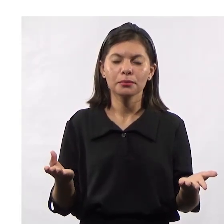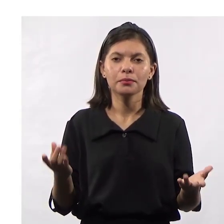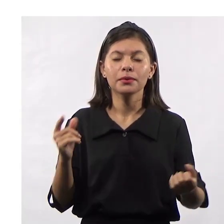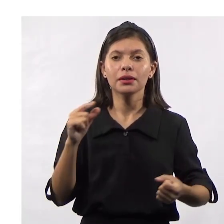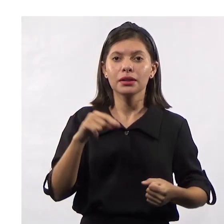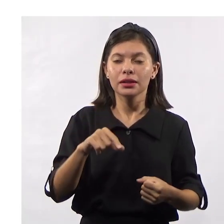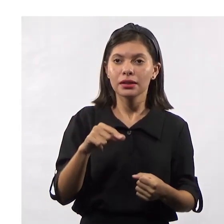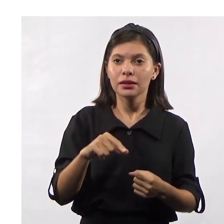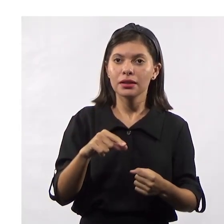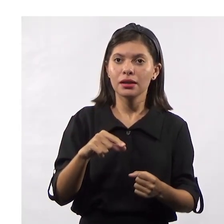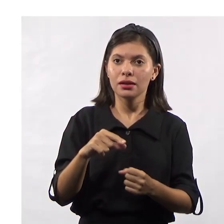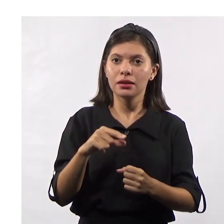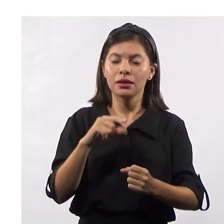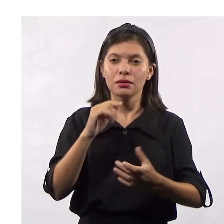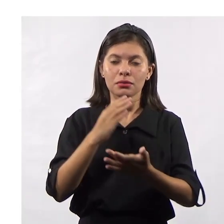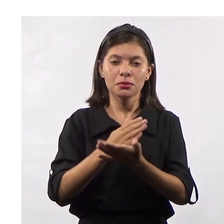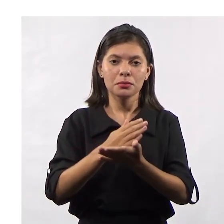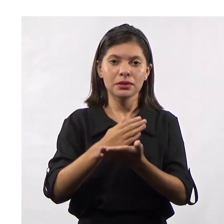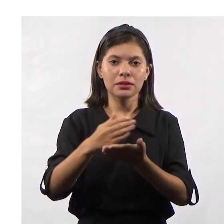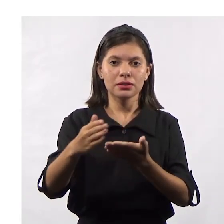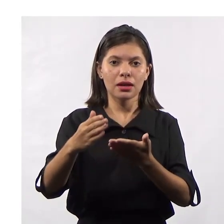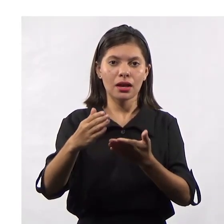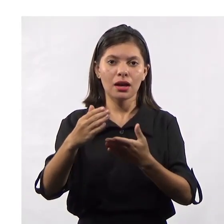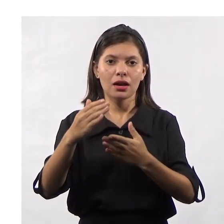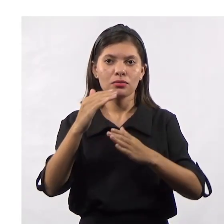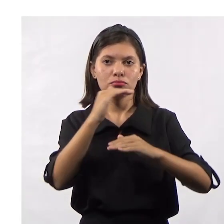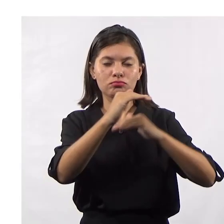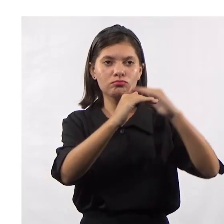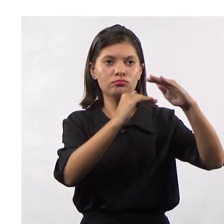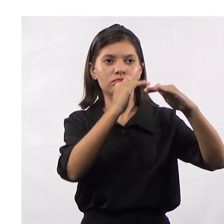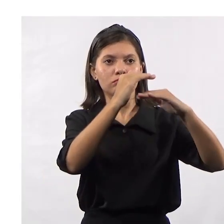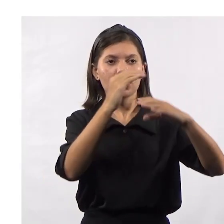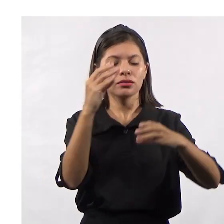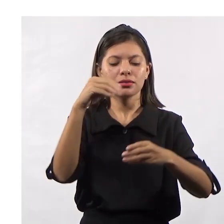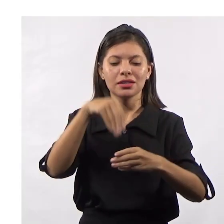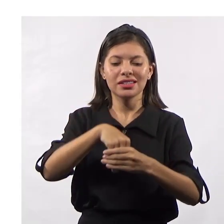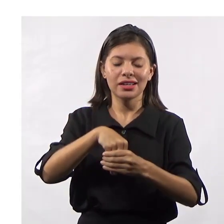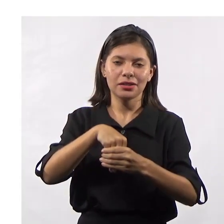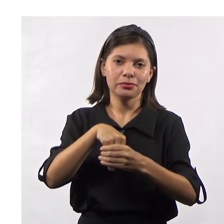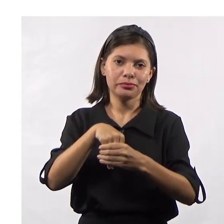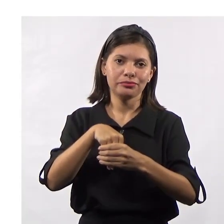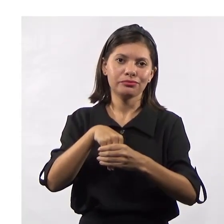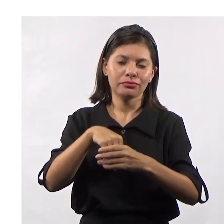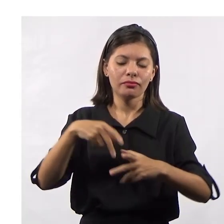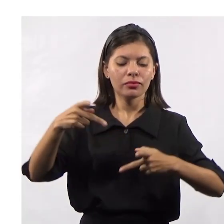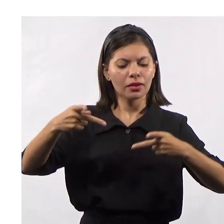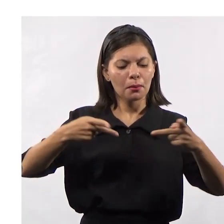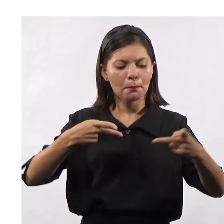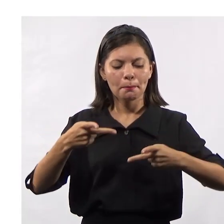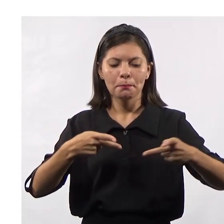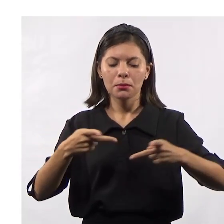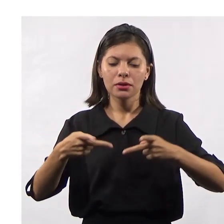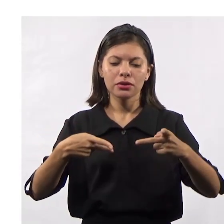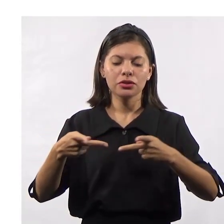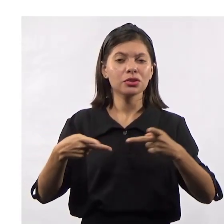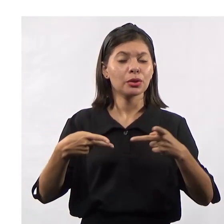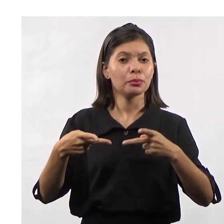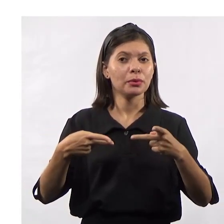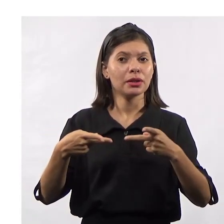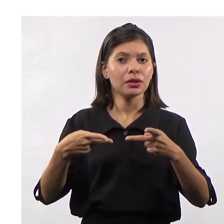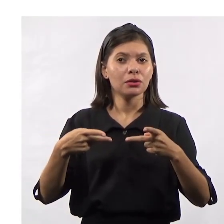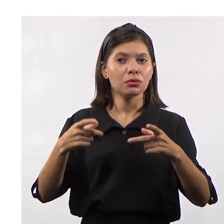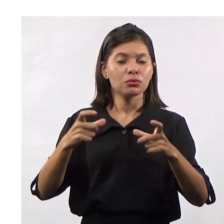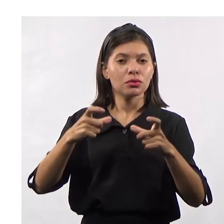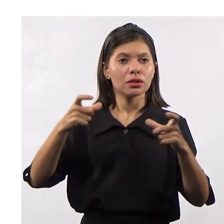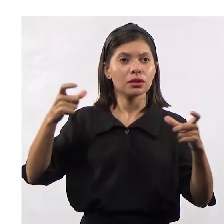vai começar o processo licitatório pela fase interna, que tem no planejamento a sua